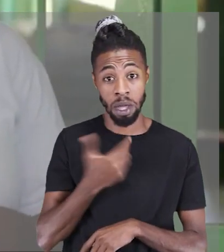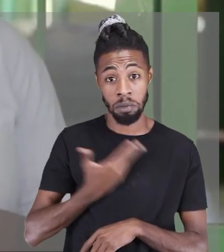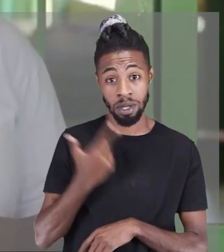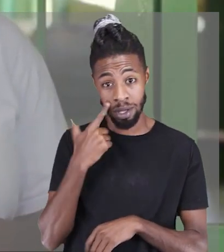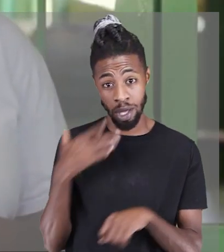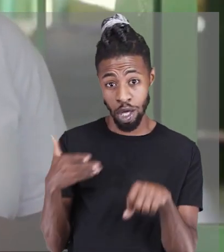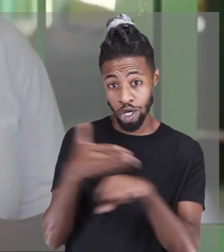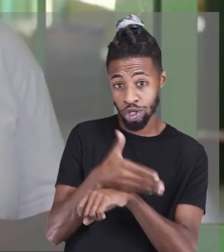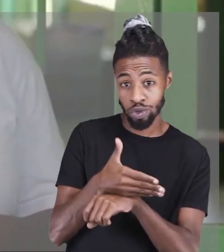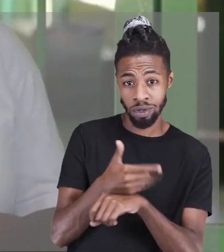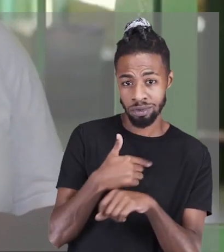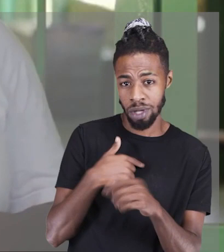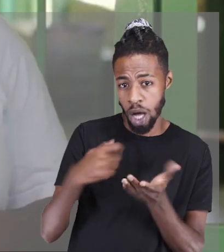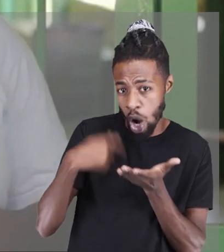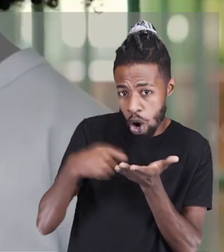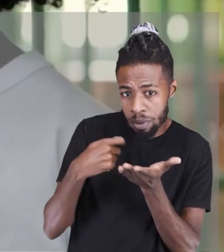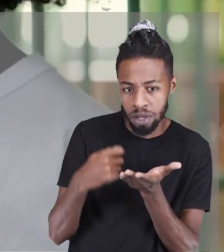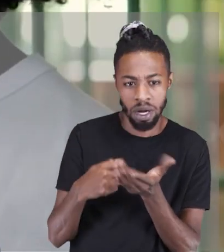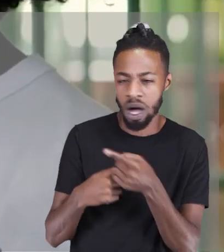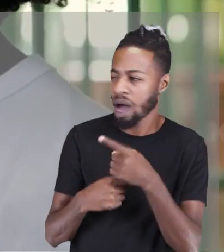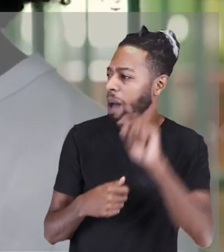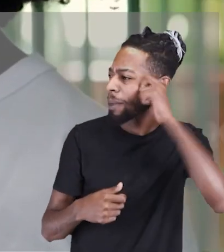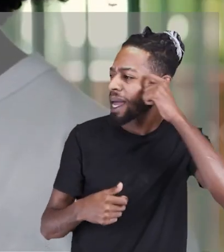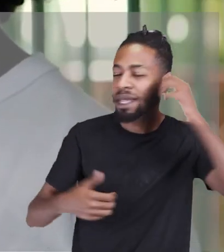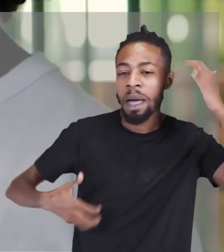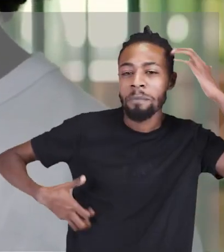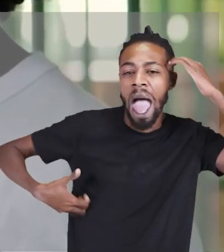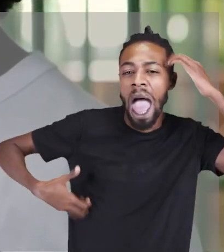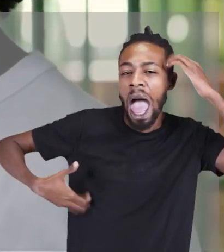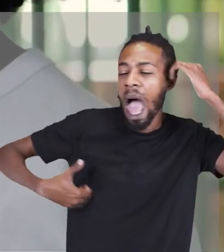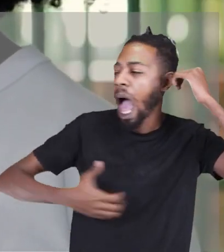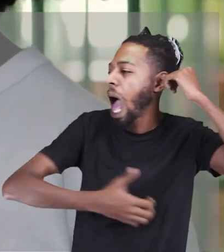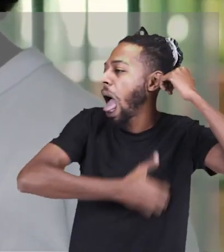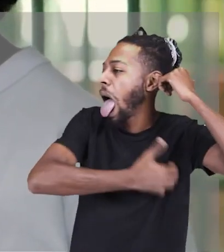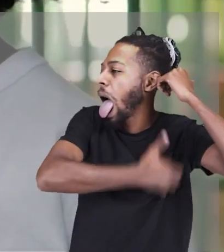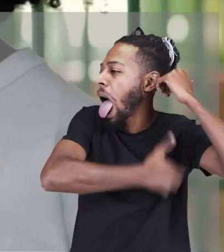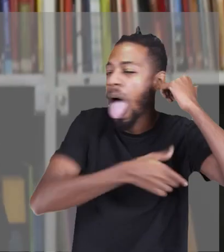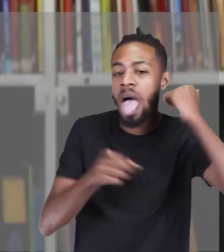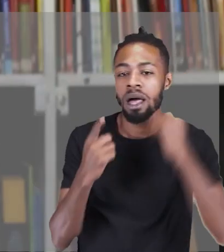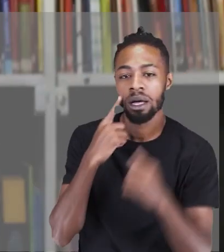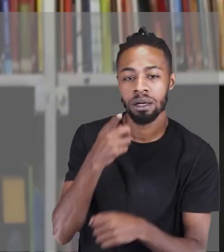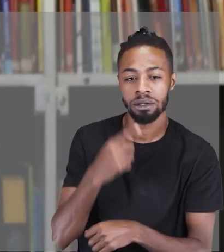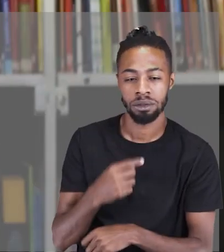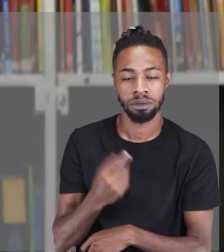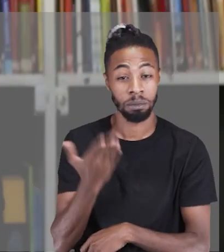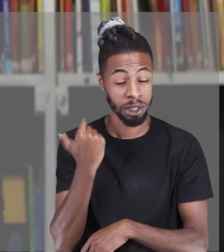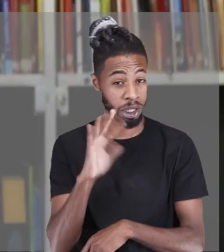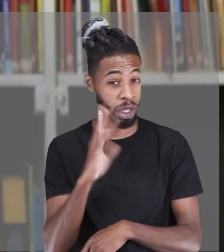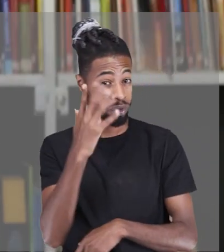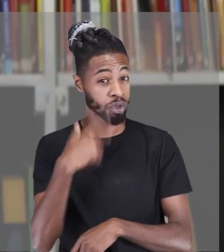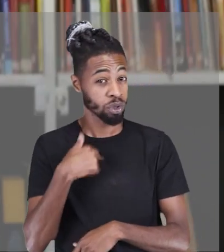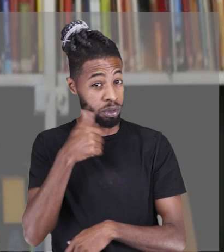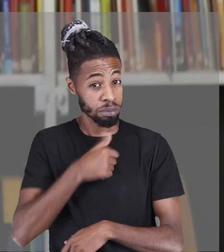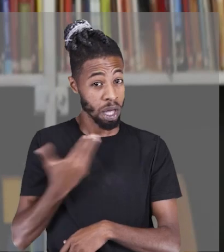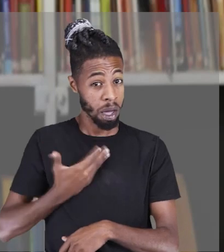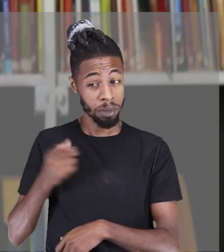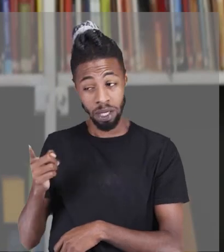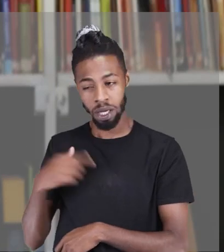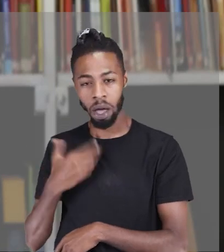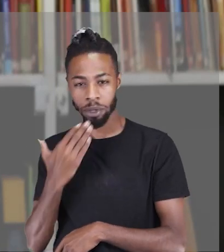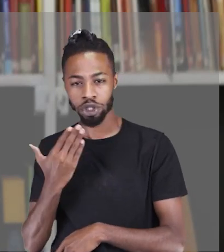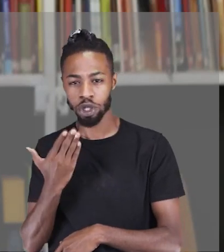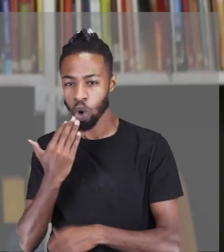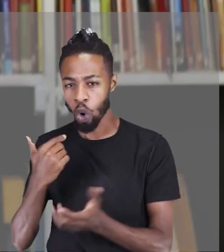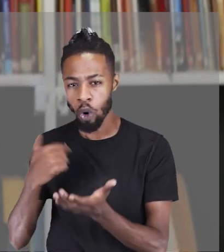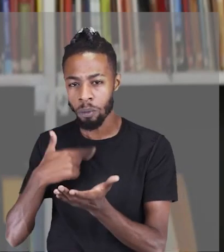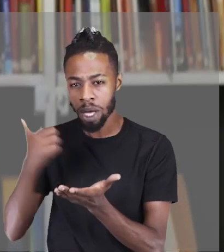minha amiga estava entrando no refeitório e escutou a menina e falou assim: aquela preta lá, a macaca. Uma vez, não aconteceu comigo, aconteceu